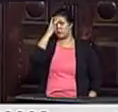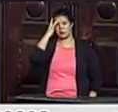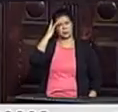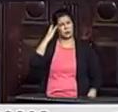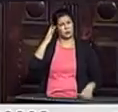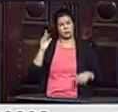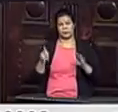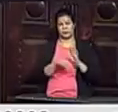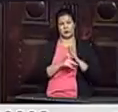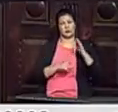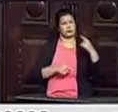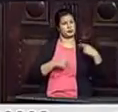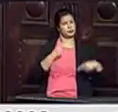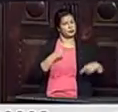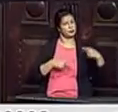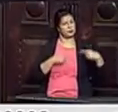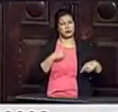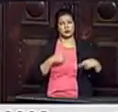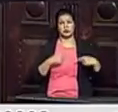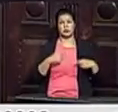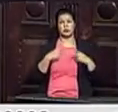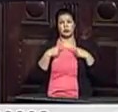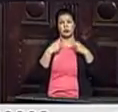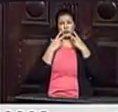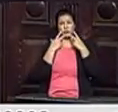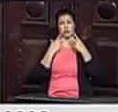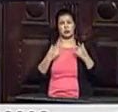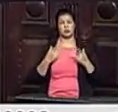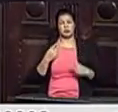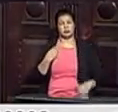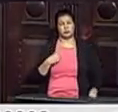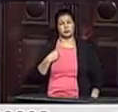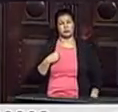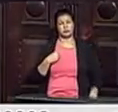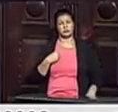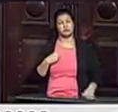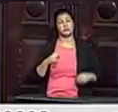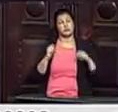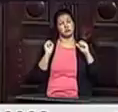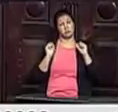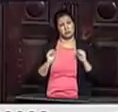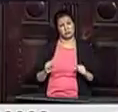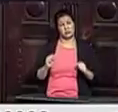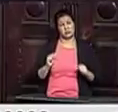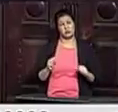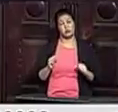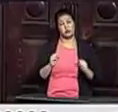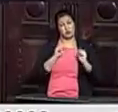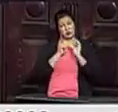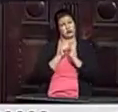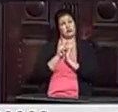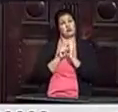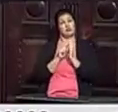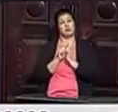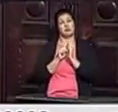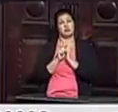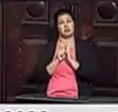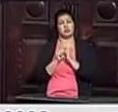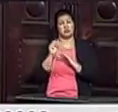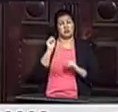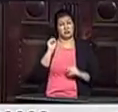parlamentar, e estou falando isso inclusive para mim, pode ser investigado. E